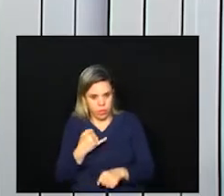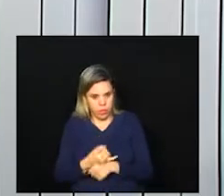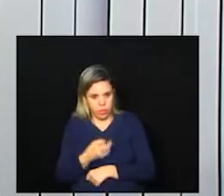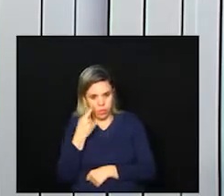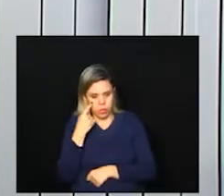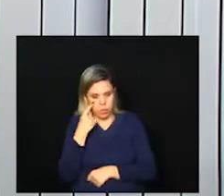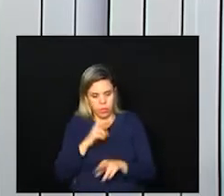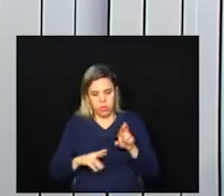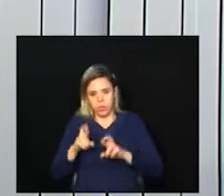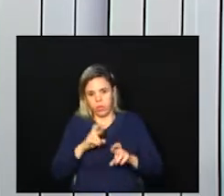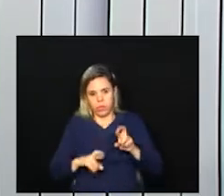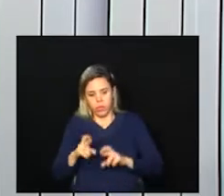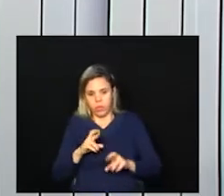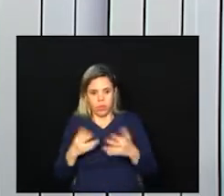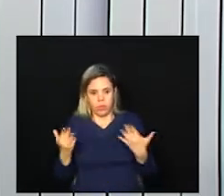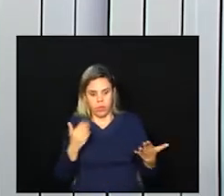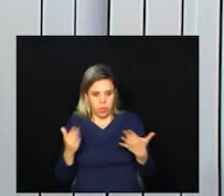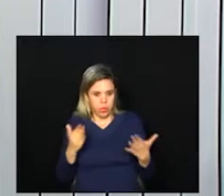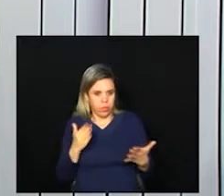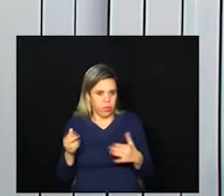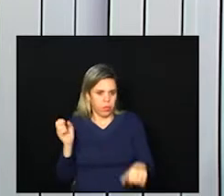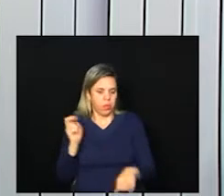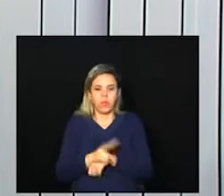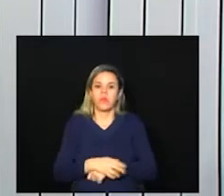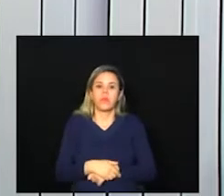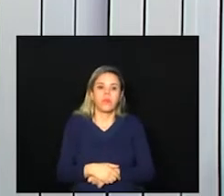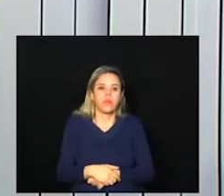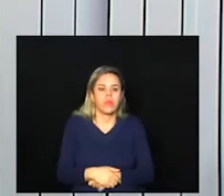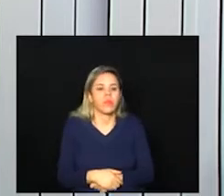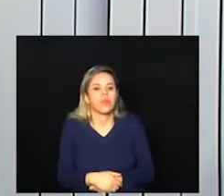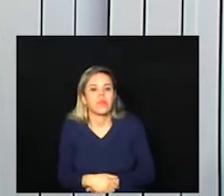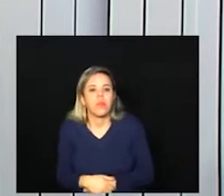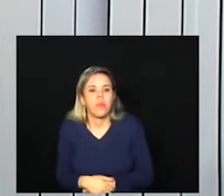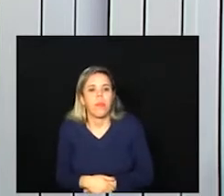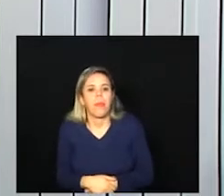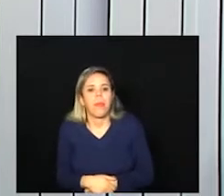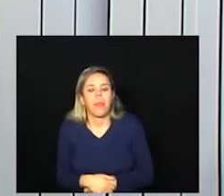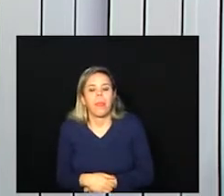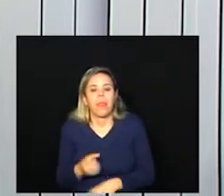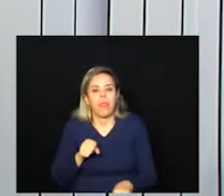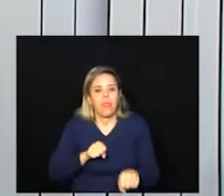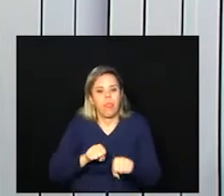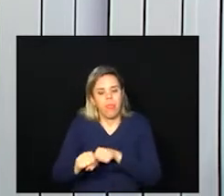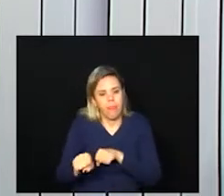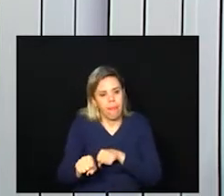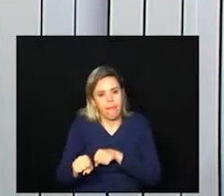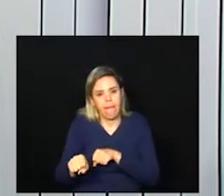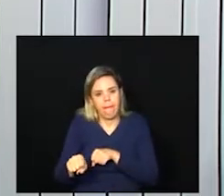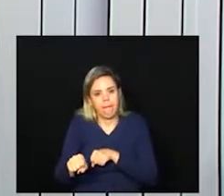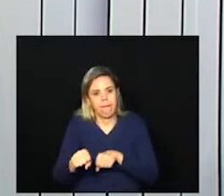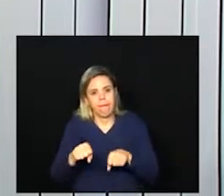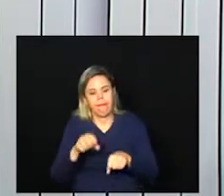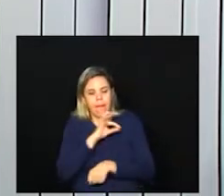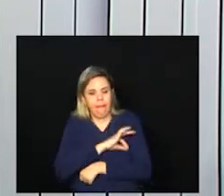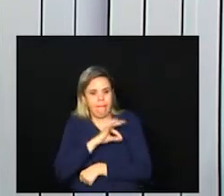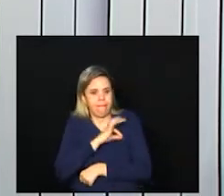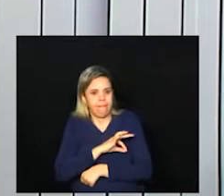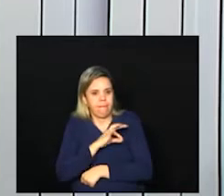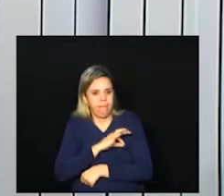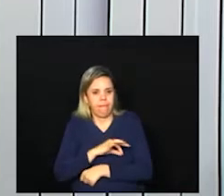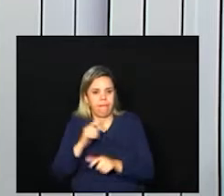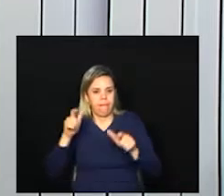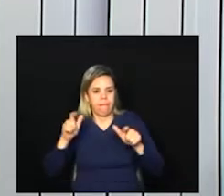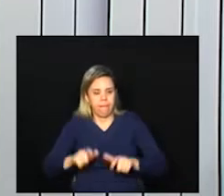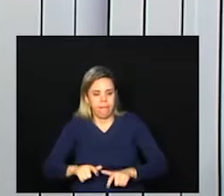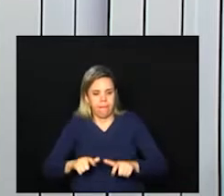você confere quais são essas vagas e nível de escolaridade, salário, o bairro